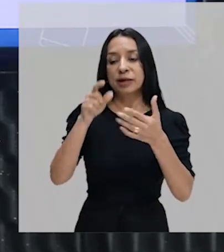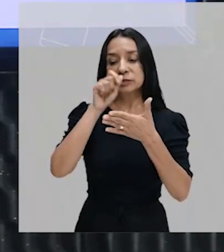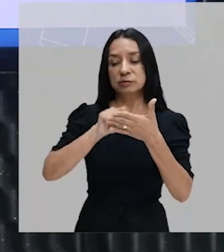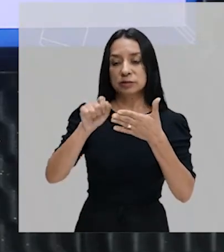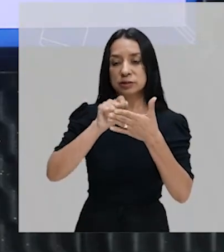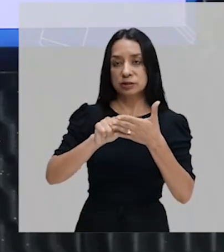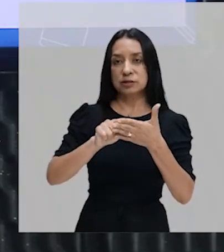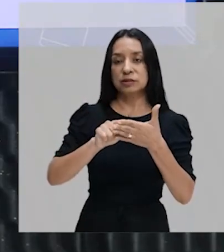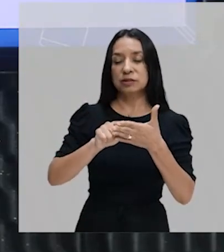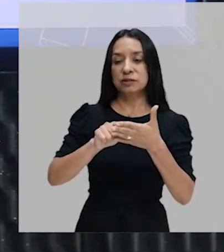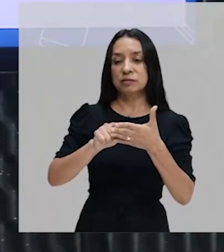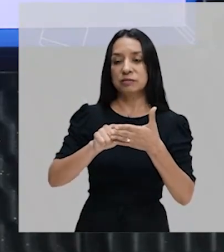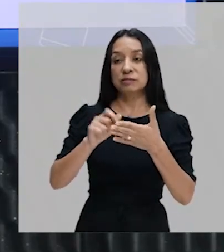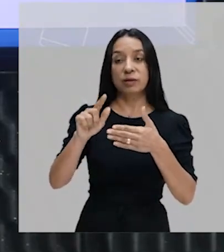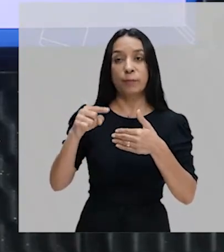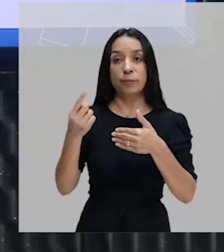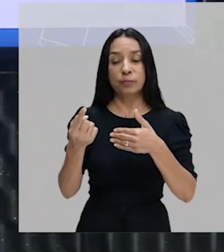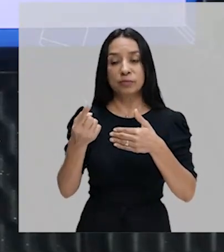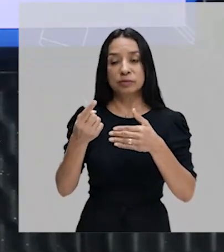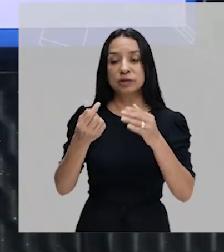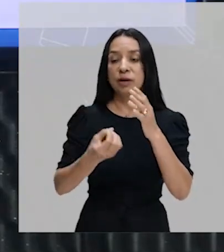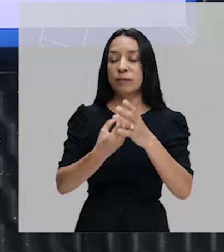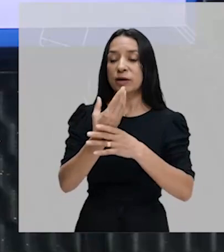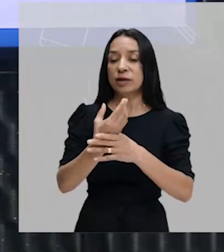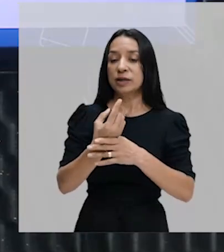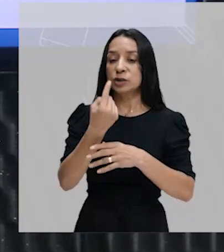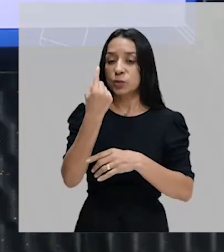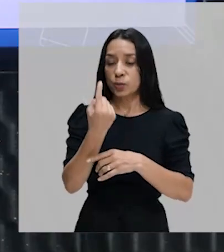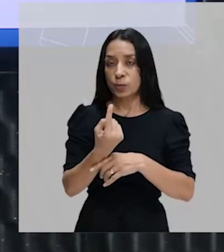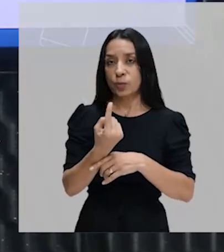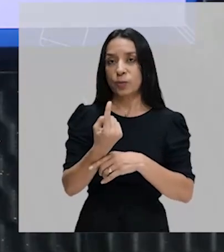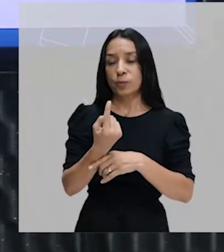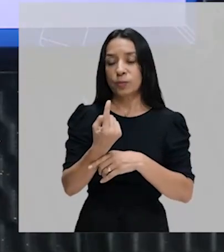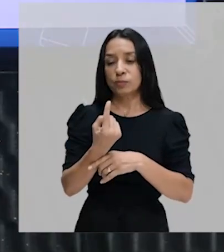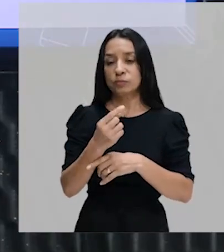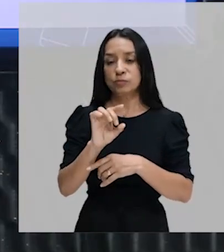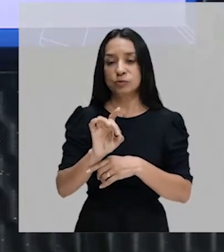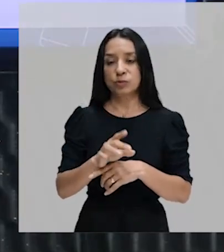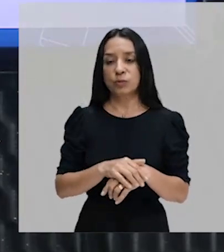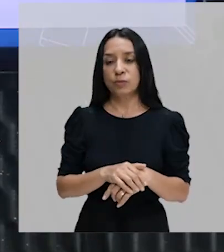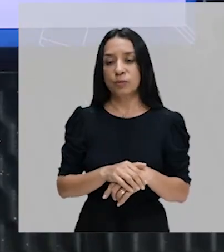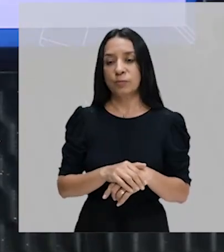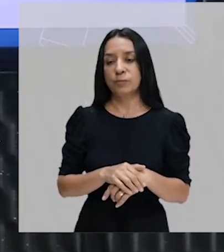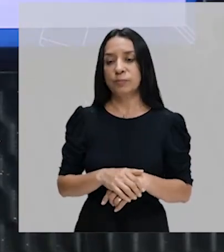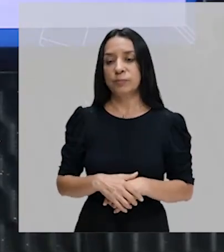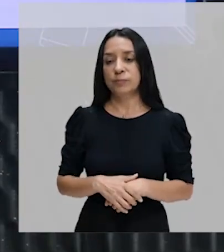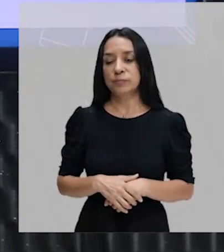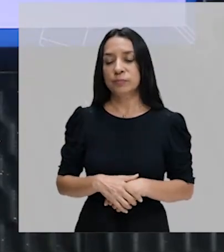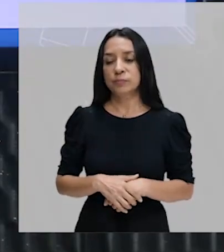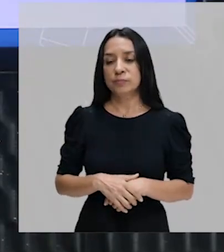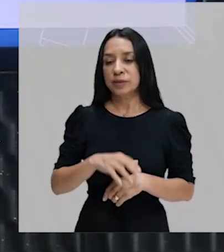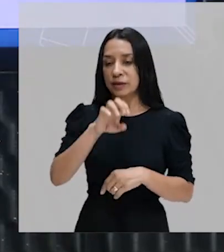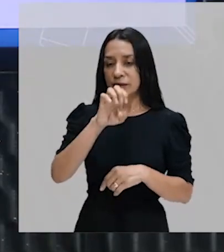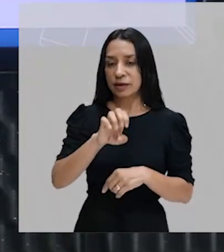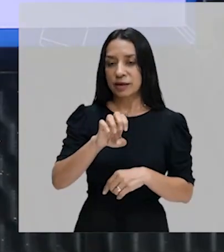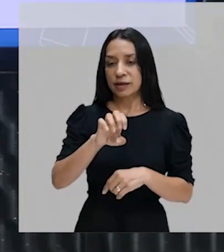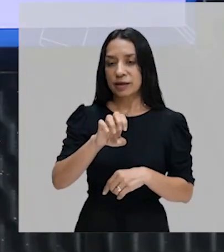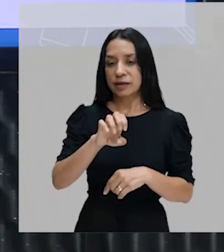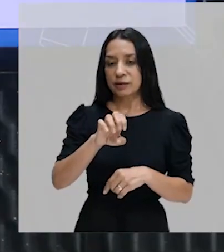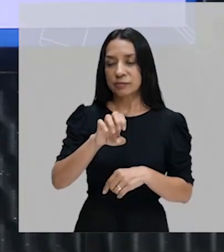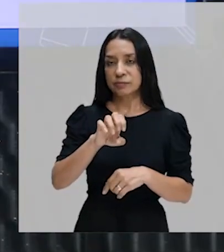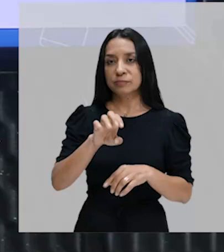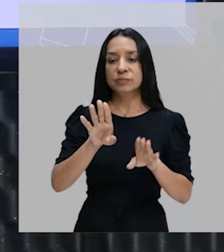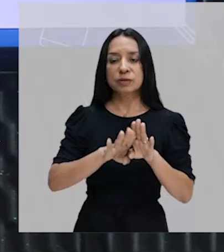mesma coisa para o B, a mesma coisa para o E, a mesma coisa para a letra mais bonita do